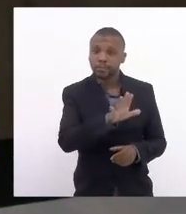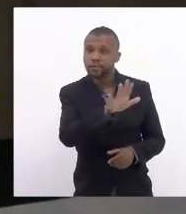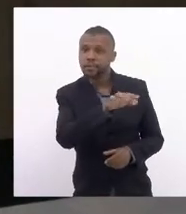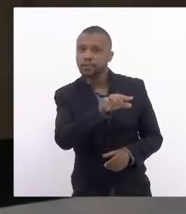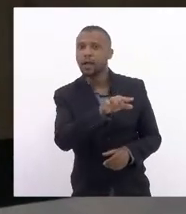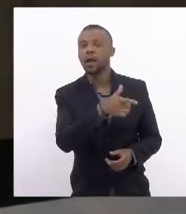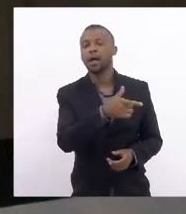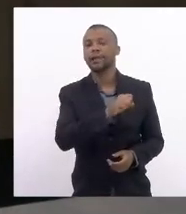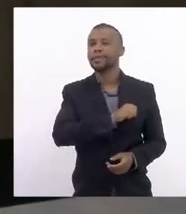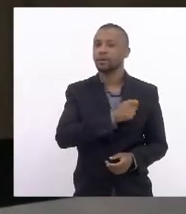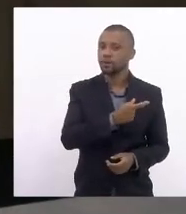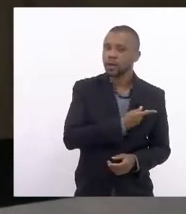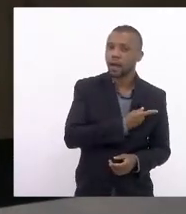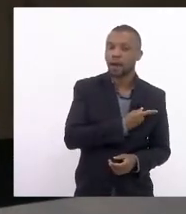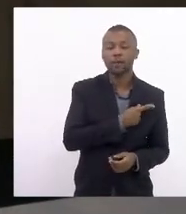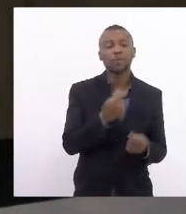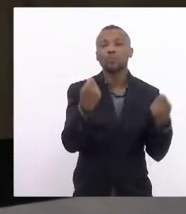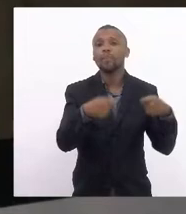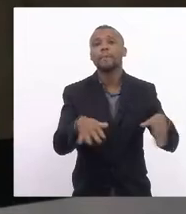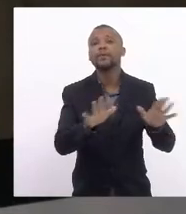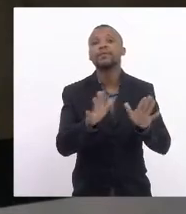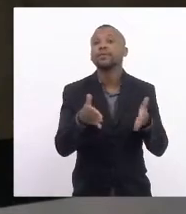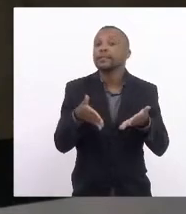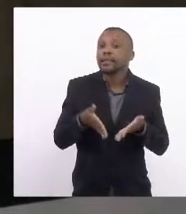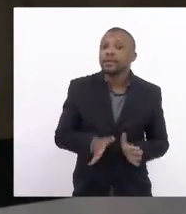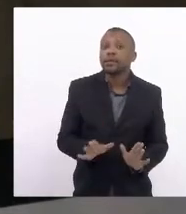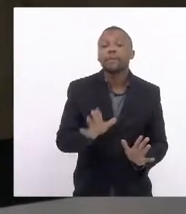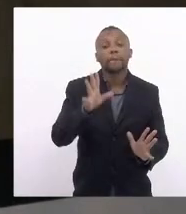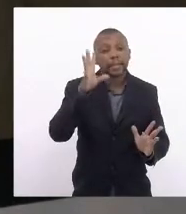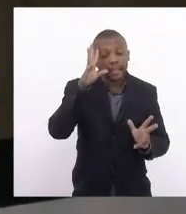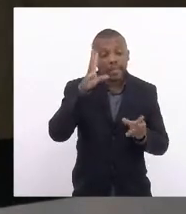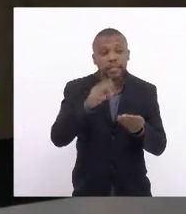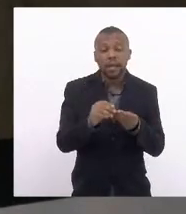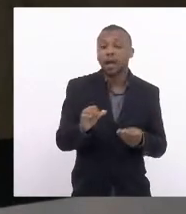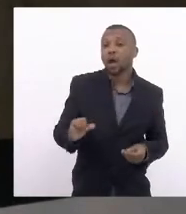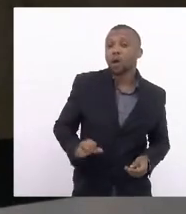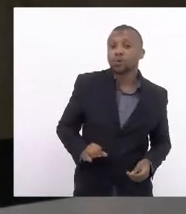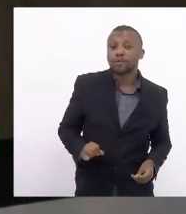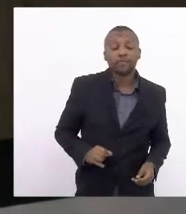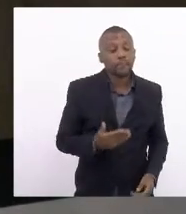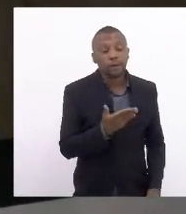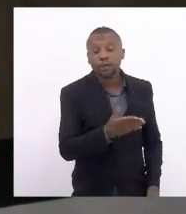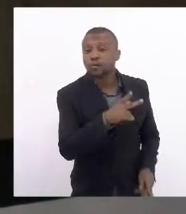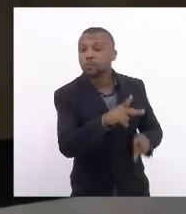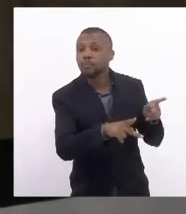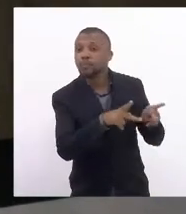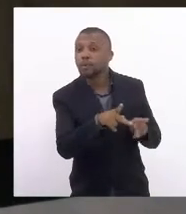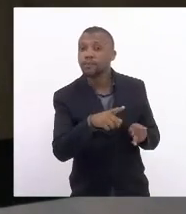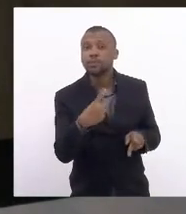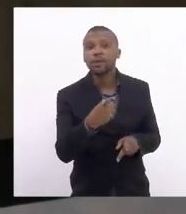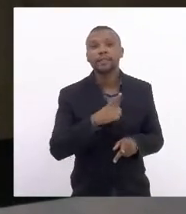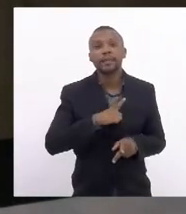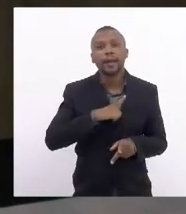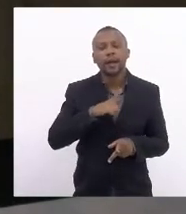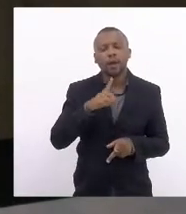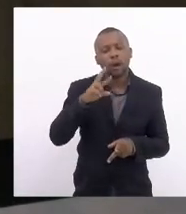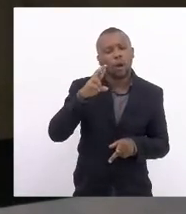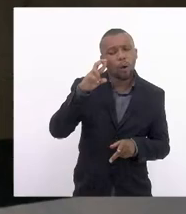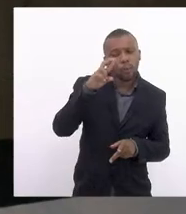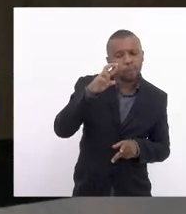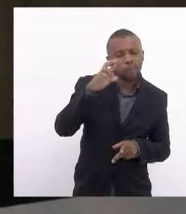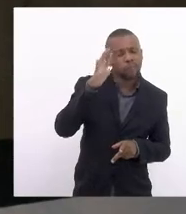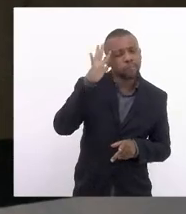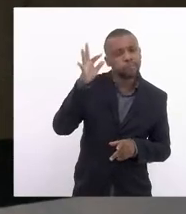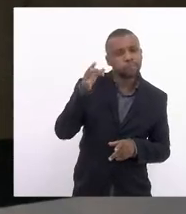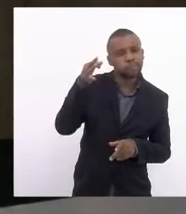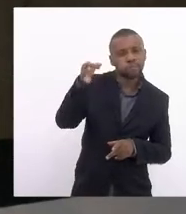São Gonçalo para entender a dor do povo de São Gonçalo. E a gente que tem um pouquinho de olhar na frente, a gente já sabe o